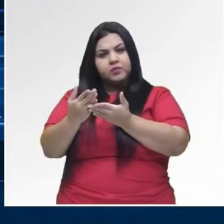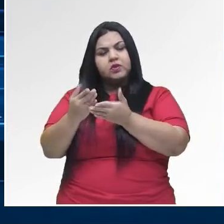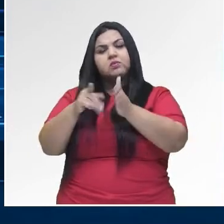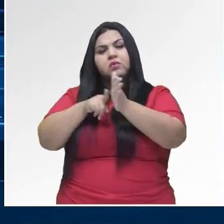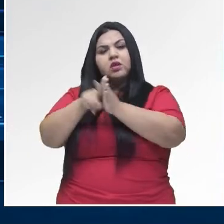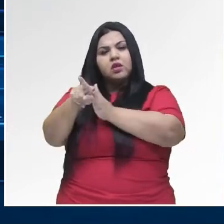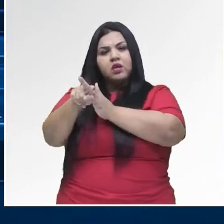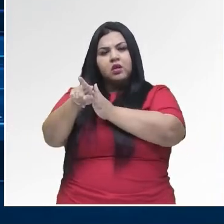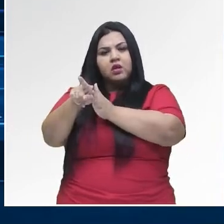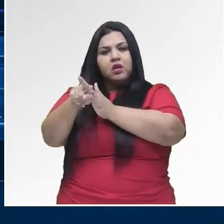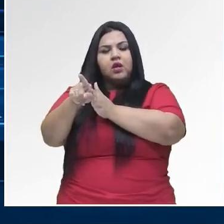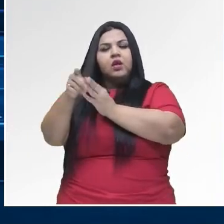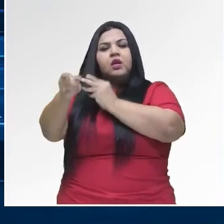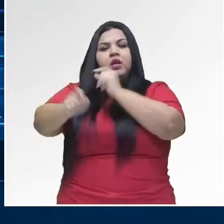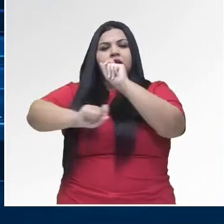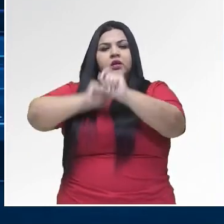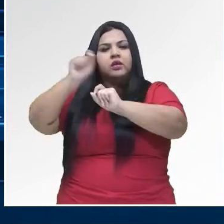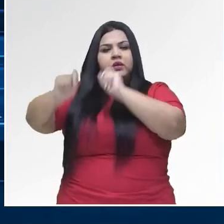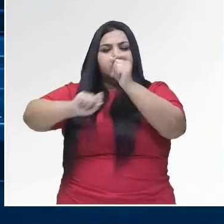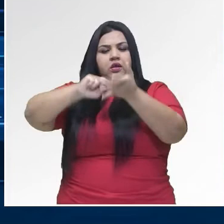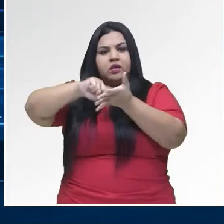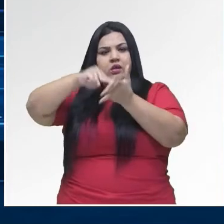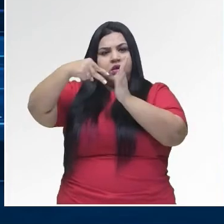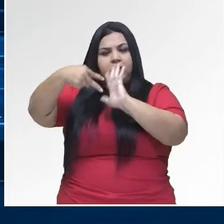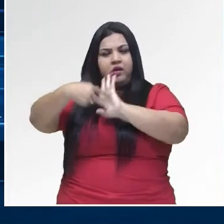perguntando um pouco sobre o que é ética, né?